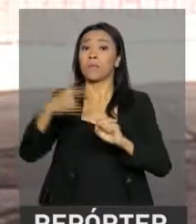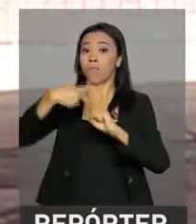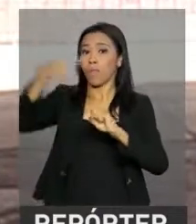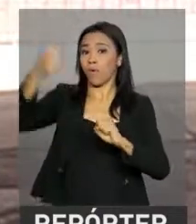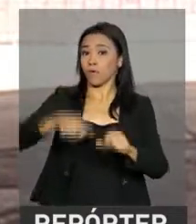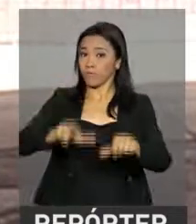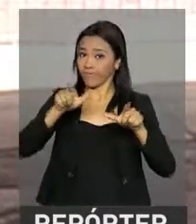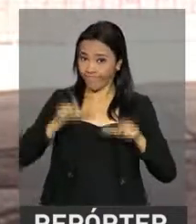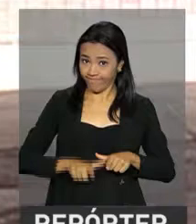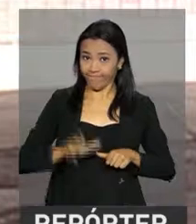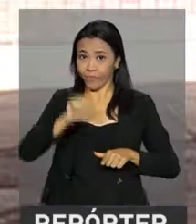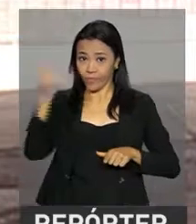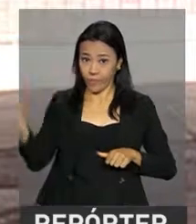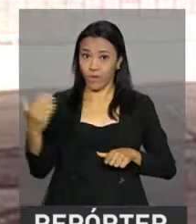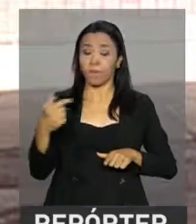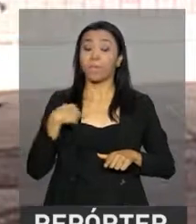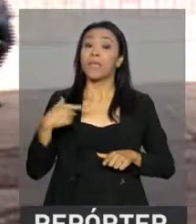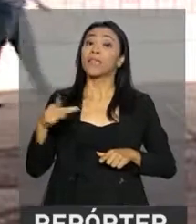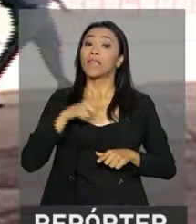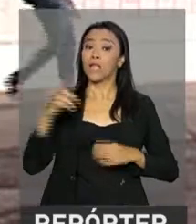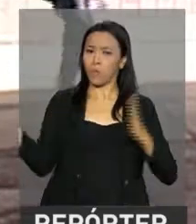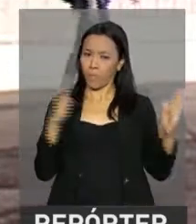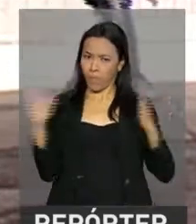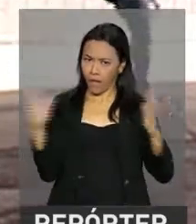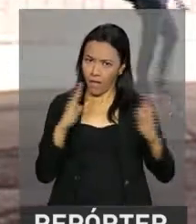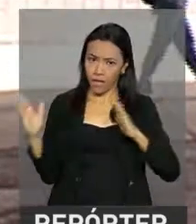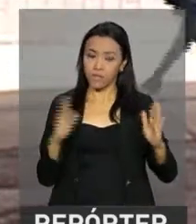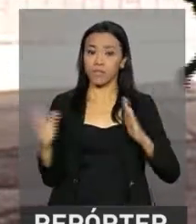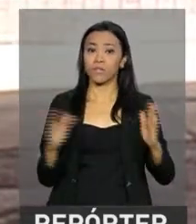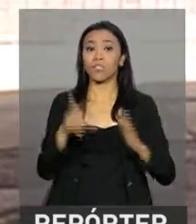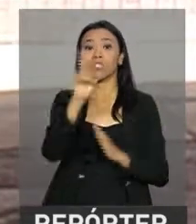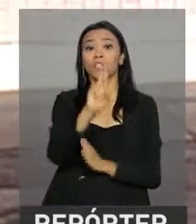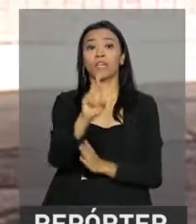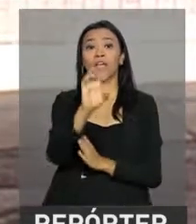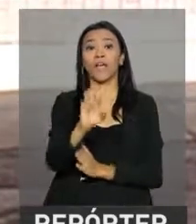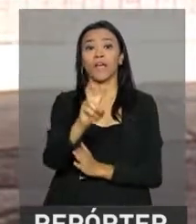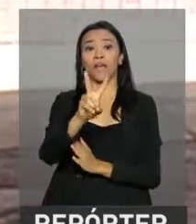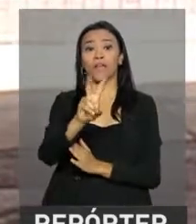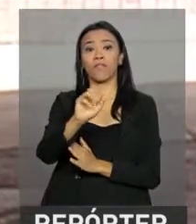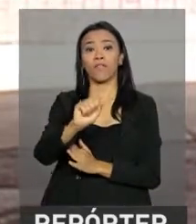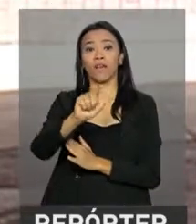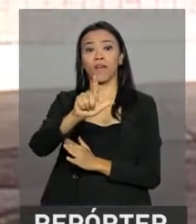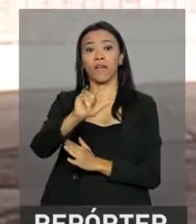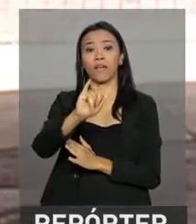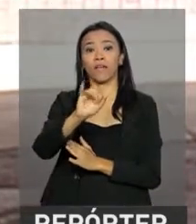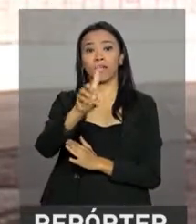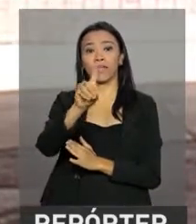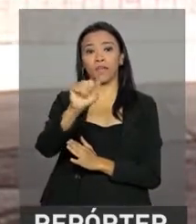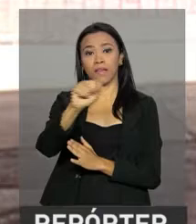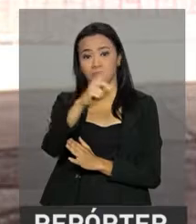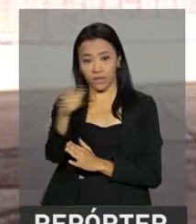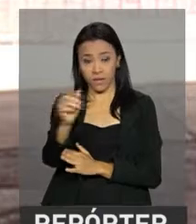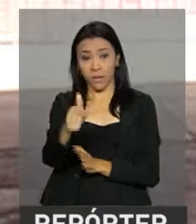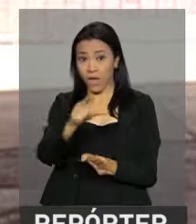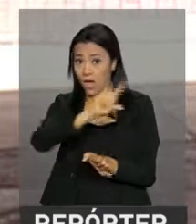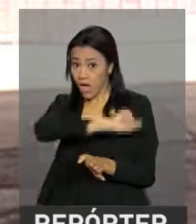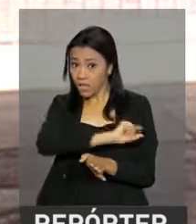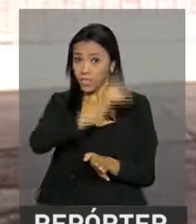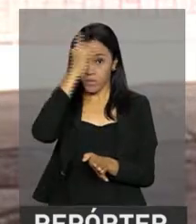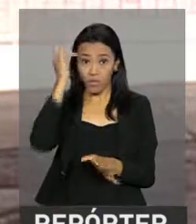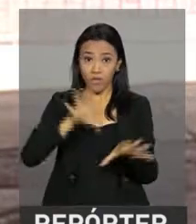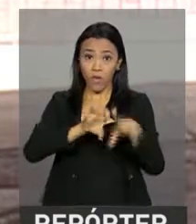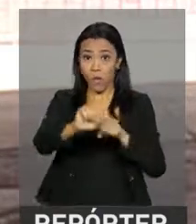mudanças está no prazo de revalidação antes os estudantes que se formarão fora do país tinham que